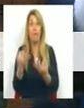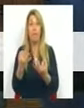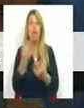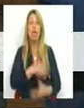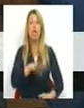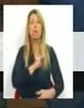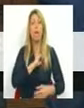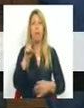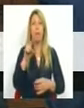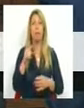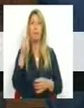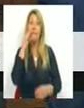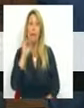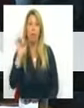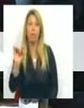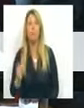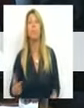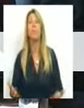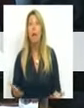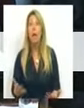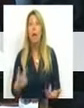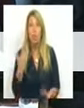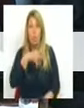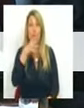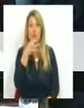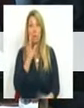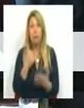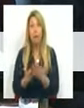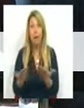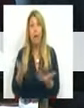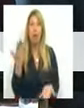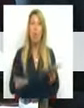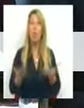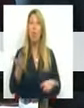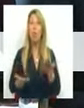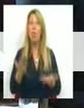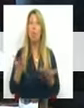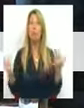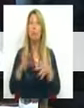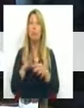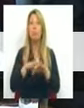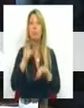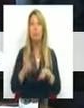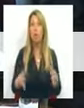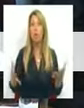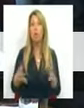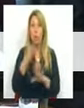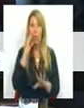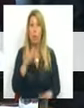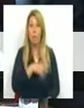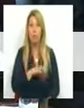Banco. Portanto, um dos argumentos utilizados é, naturalmente, a analogia colocada relativamente à questão do Banco da